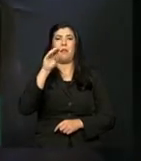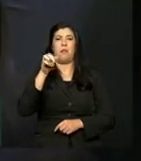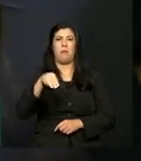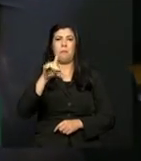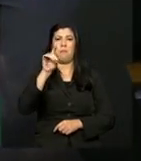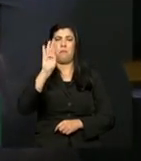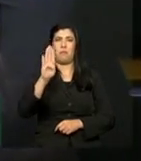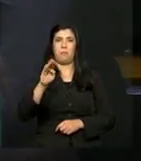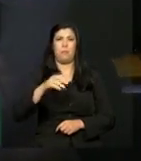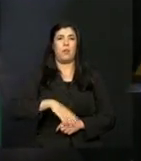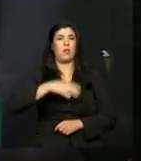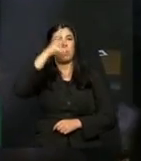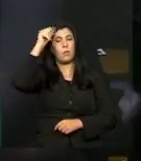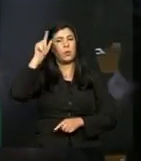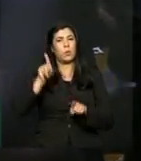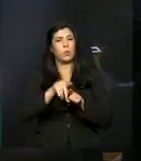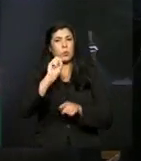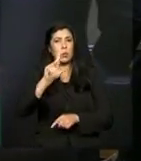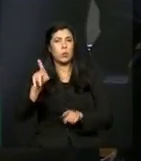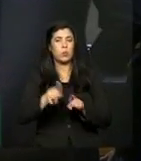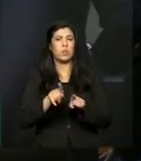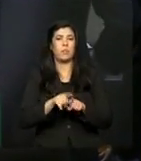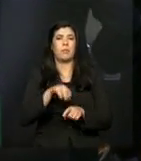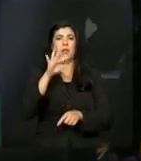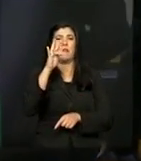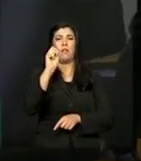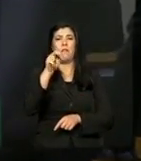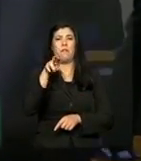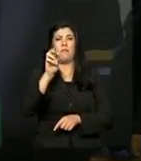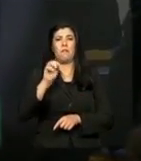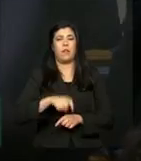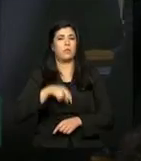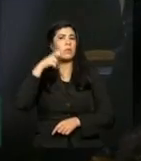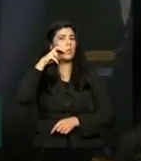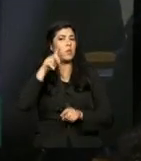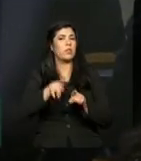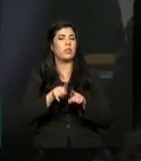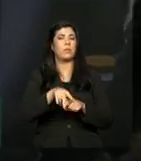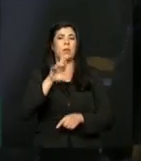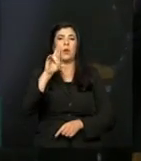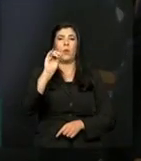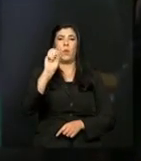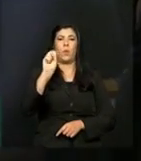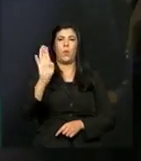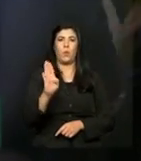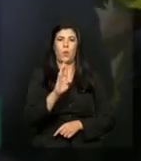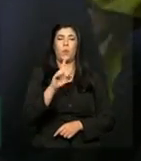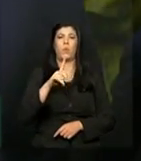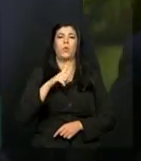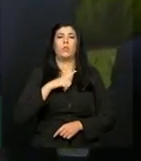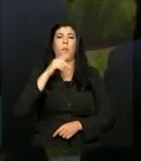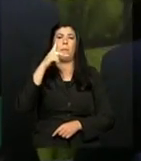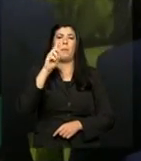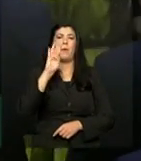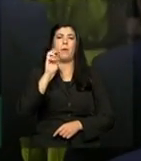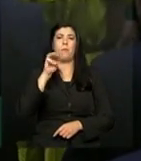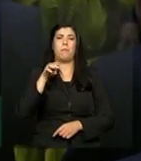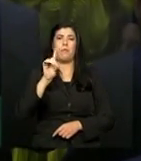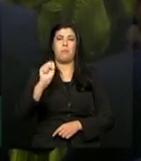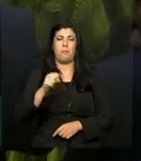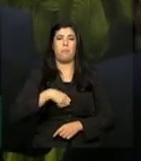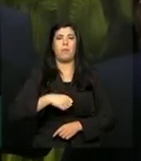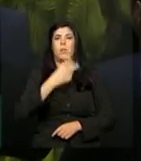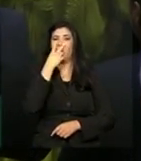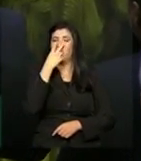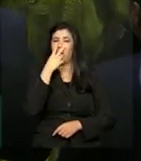do Sul, Fátima Bezerra, do PT do Rio Grande do Norte, e Rose de Freitas, do PMDB do Espírito Santo. O